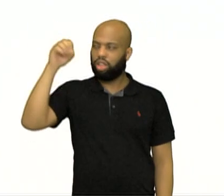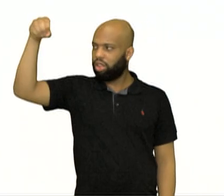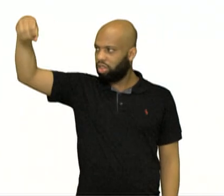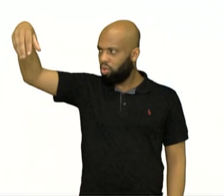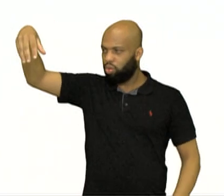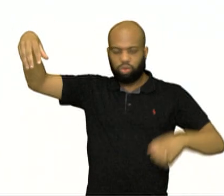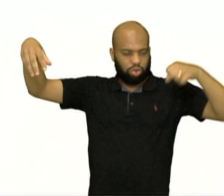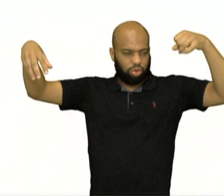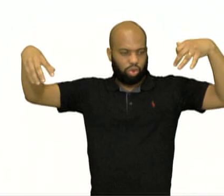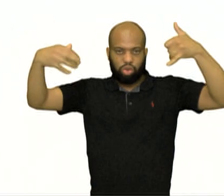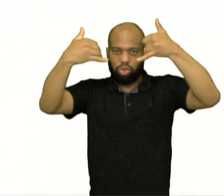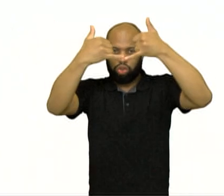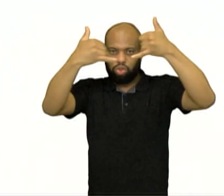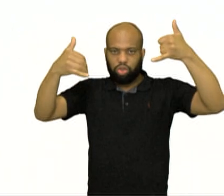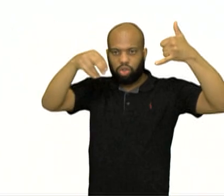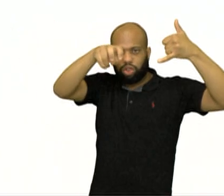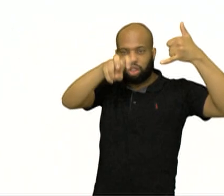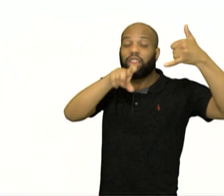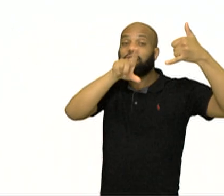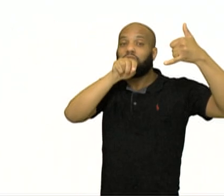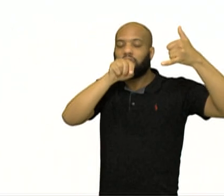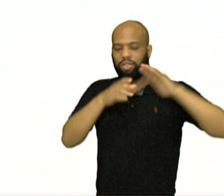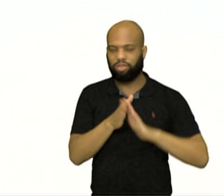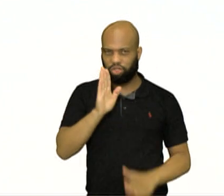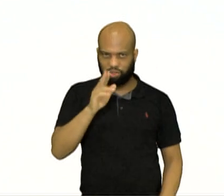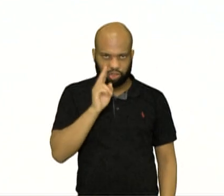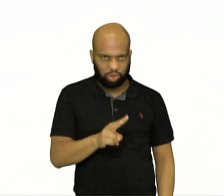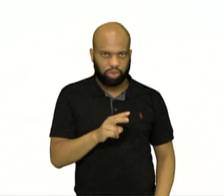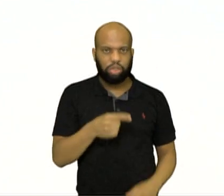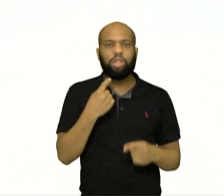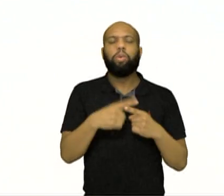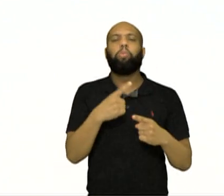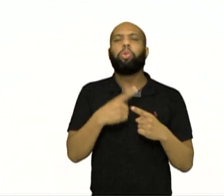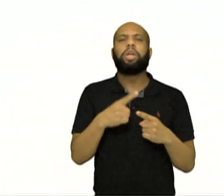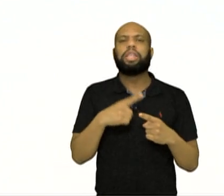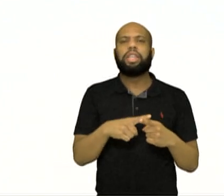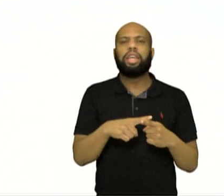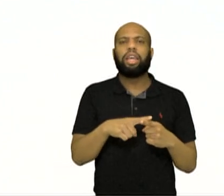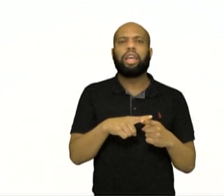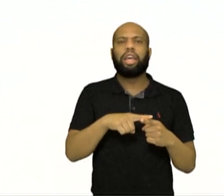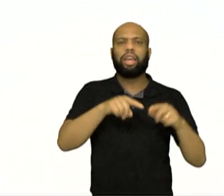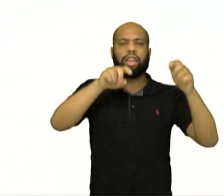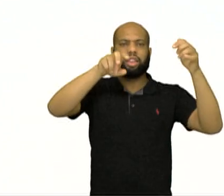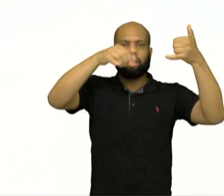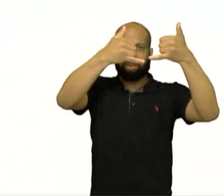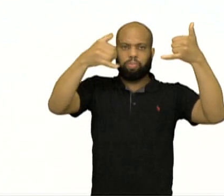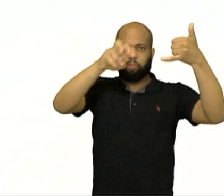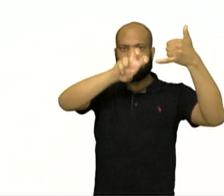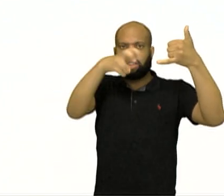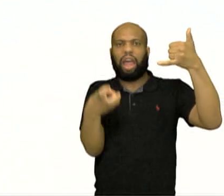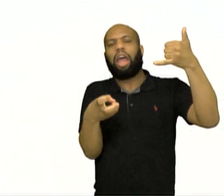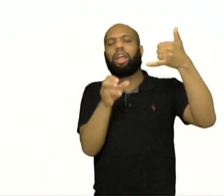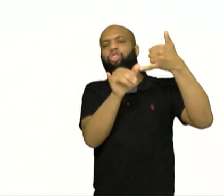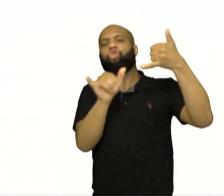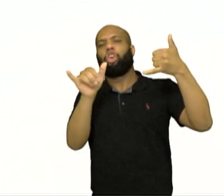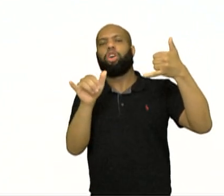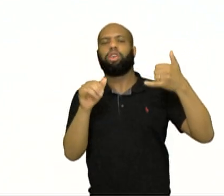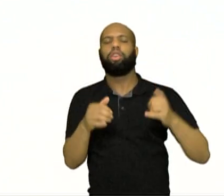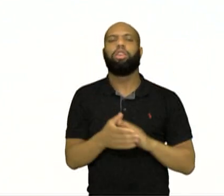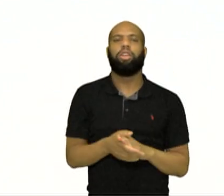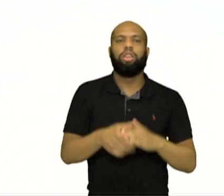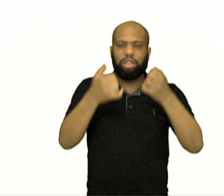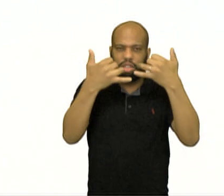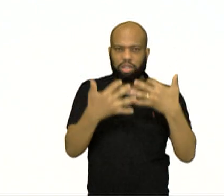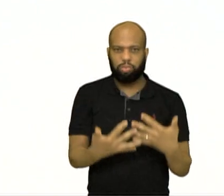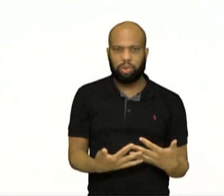em fios de alta tensão? Por que esses pássaros não são eletrocutados? Justifique sua resposta utilizando o